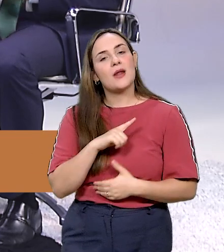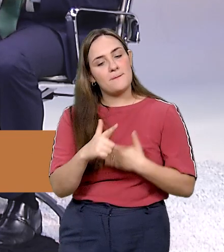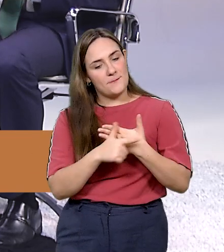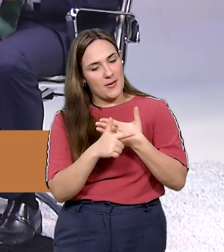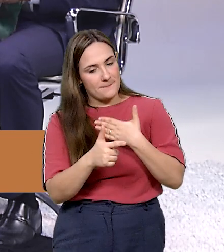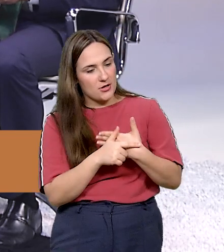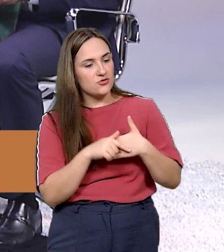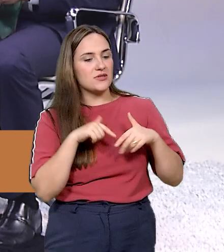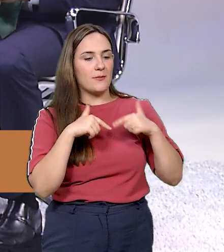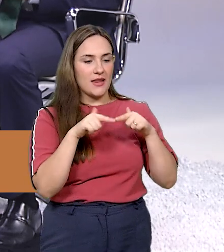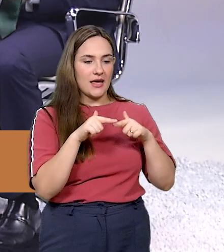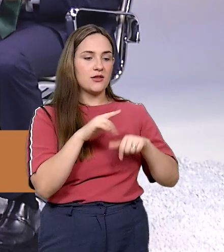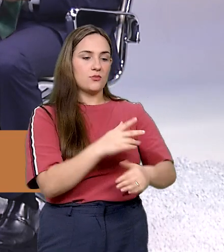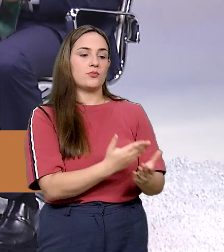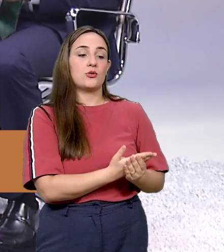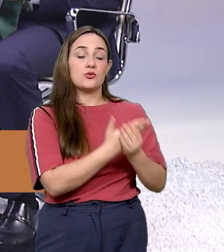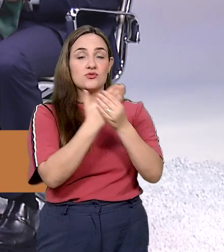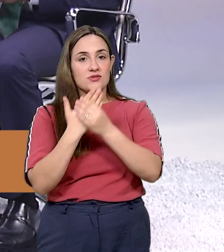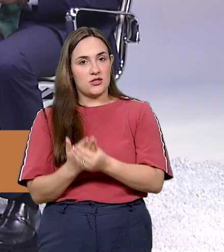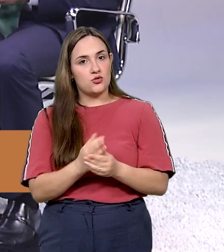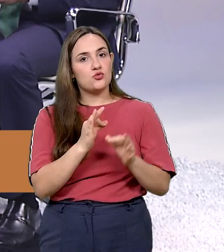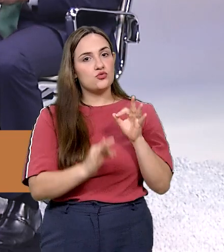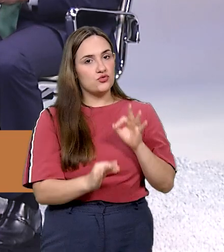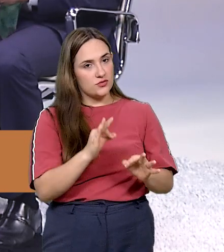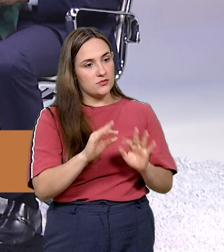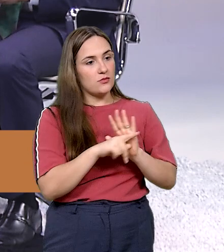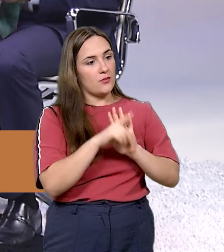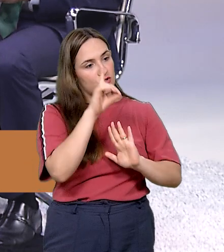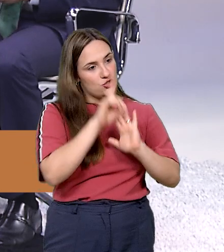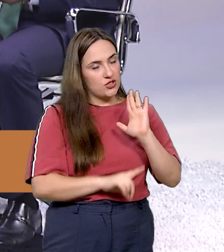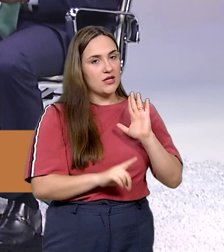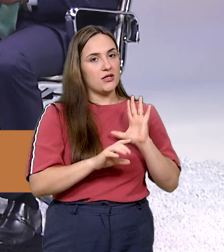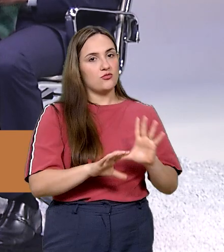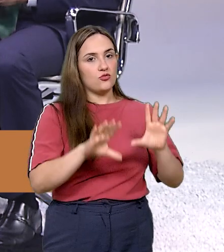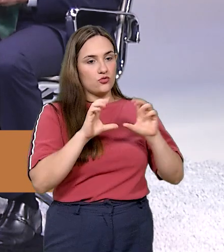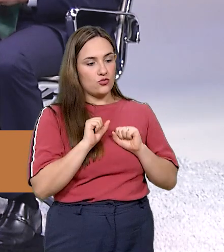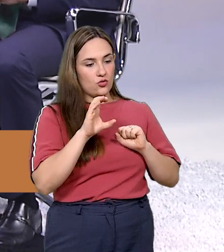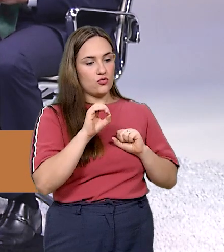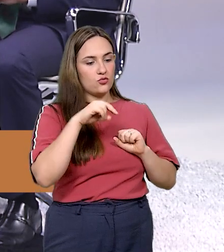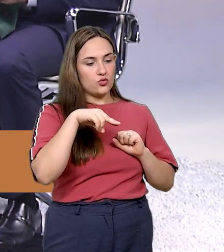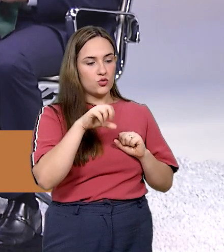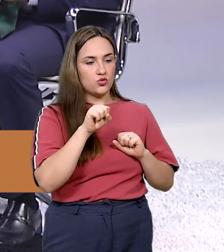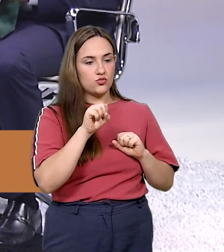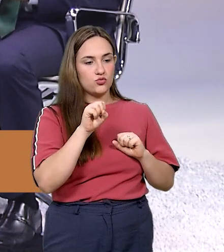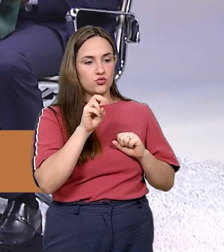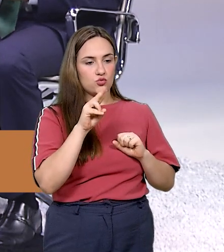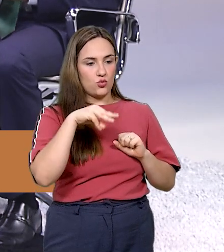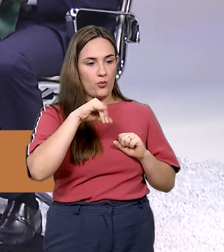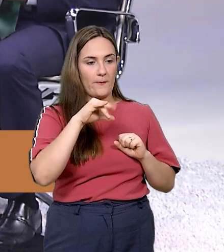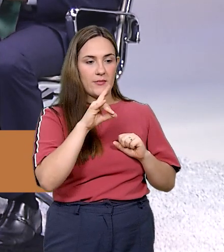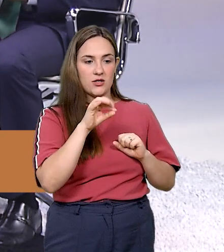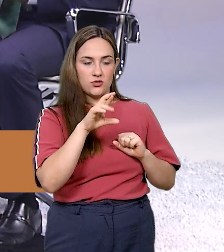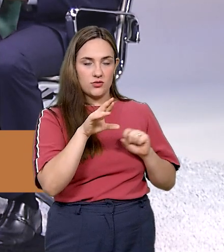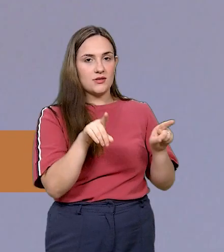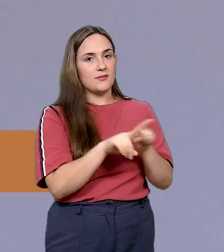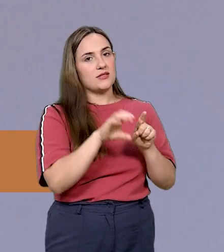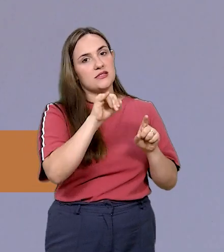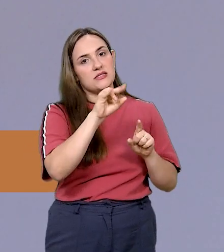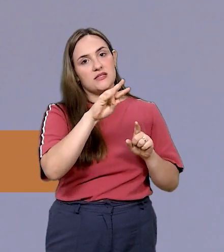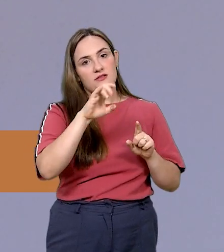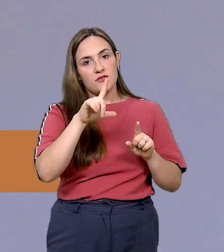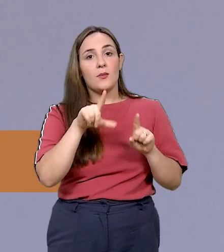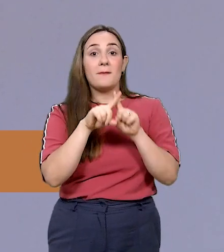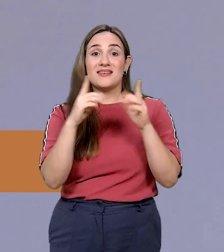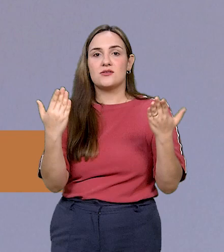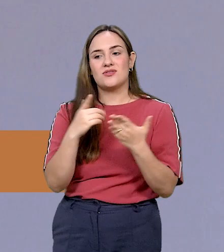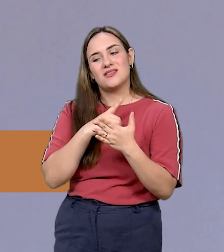atuação nos processos judiciais envolvendo o direito do consumidor ou as matérias cíveis, mas nós temos dado uma atenção